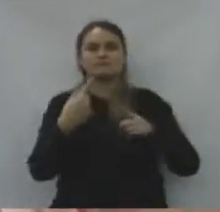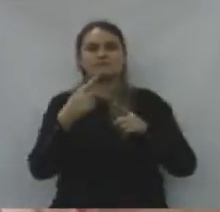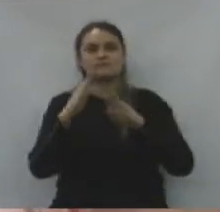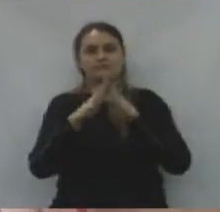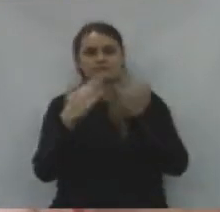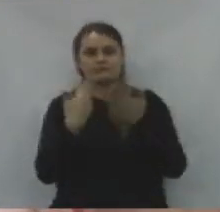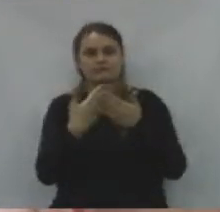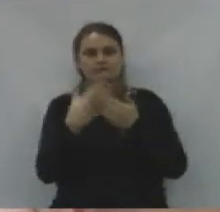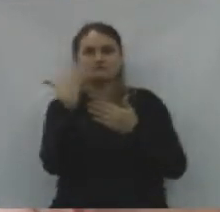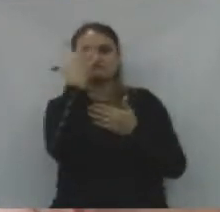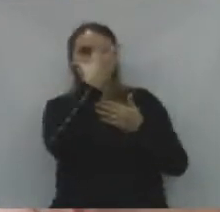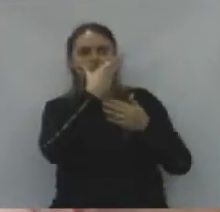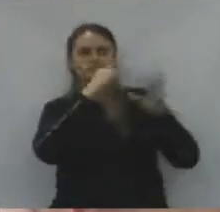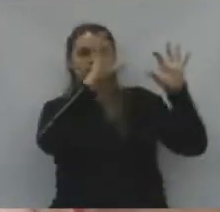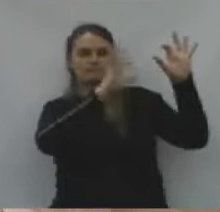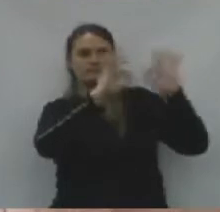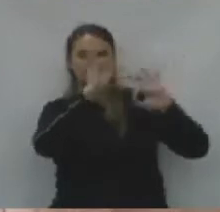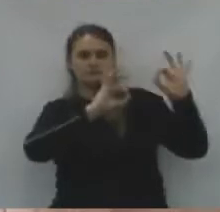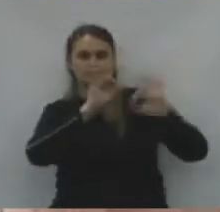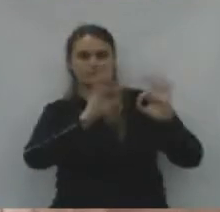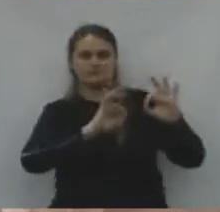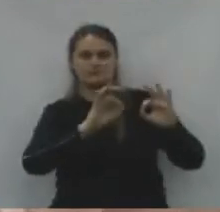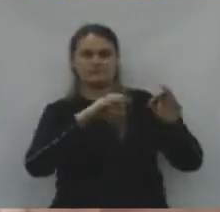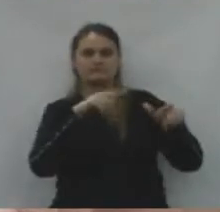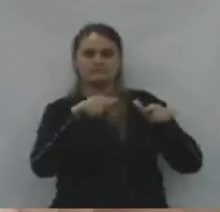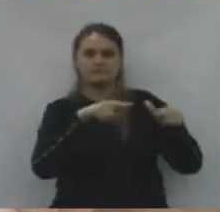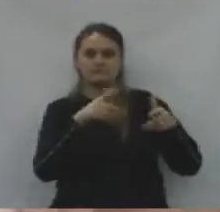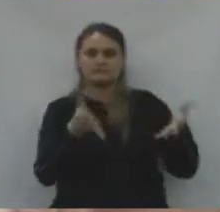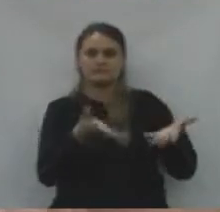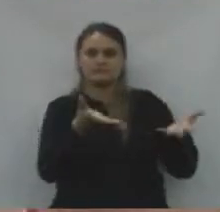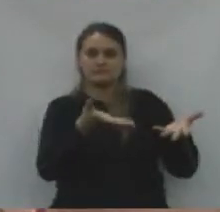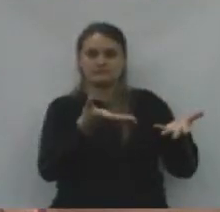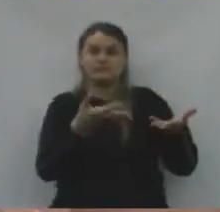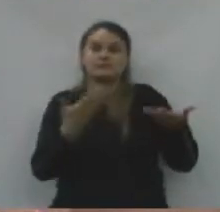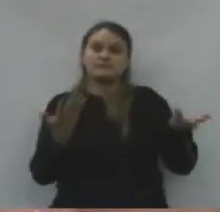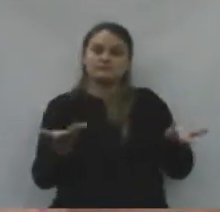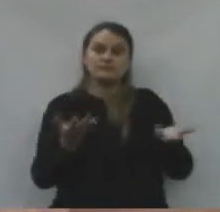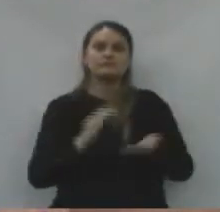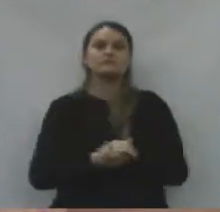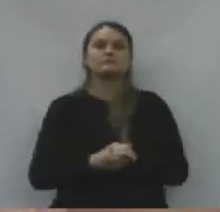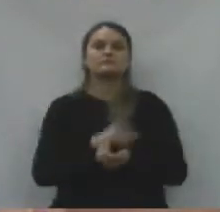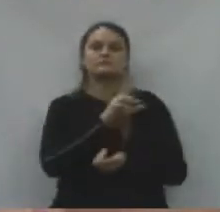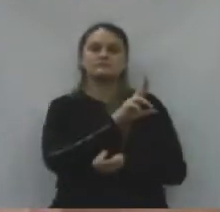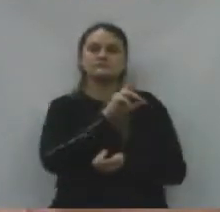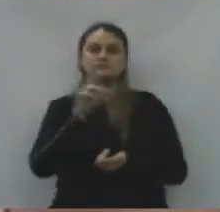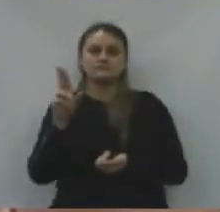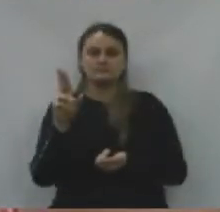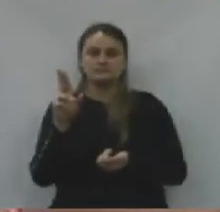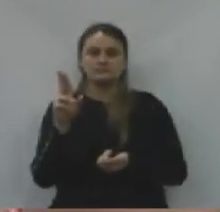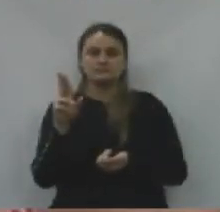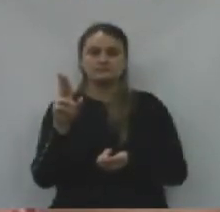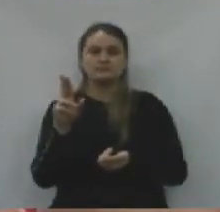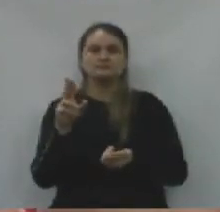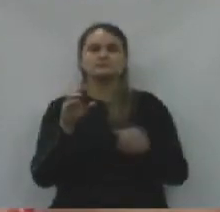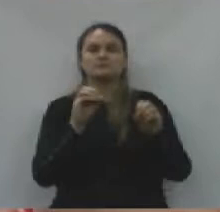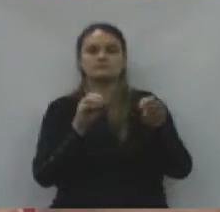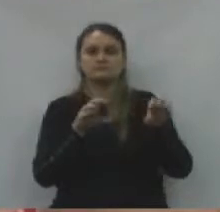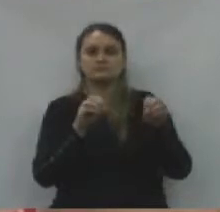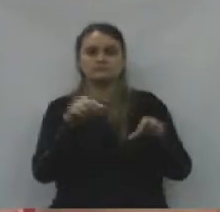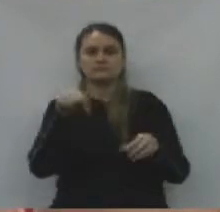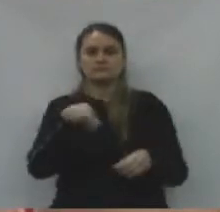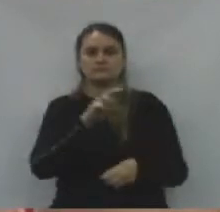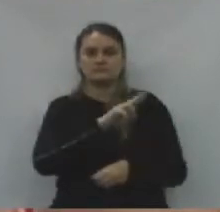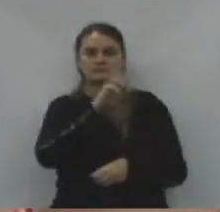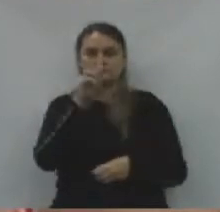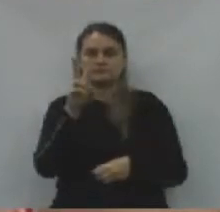de uma aparência melhor é uma condição melhor para a educação portanto em nome da educação de união da vitória